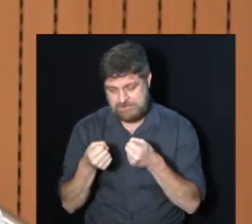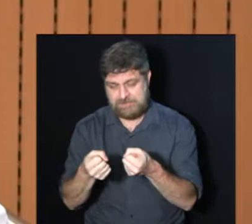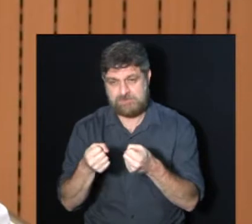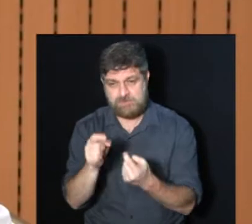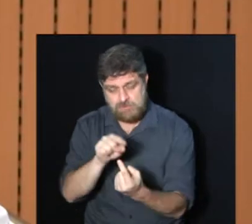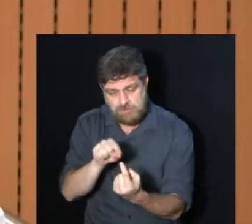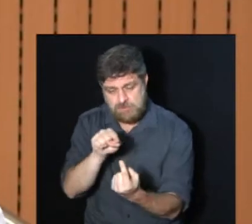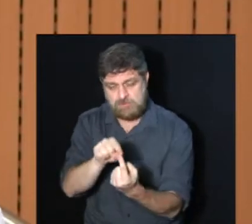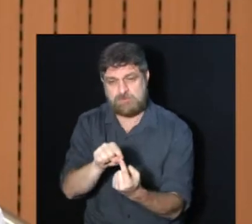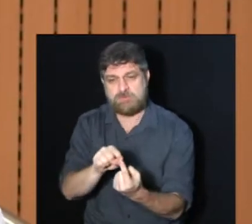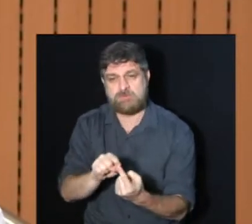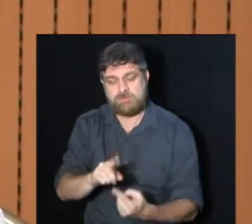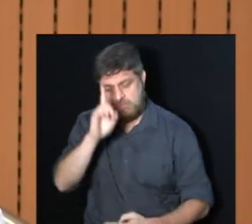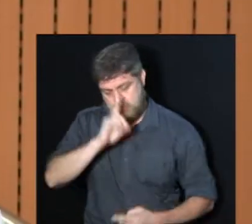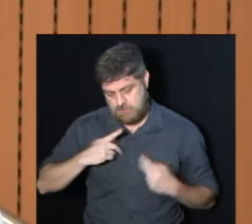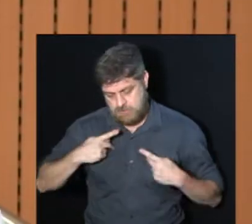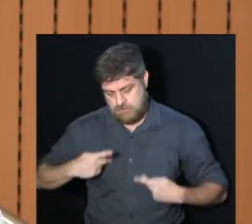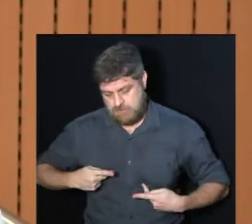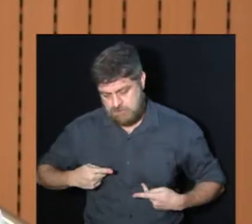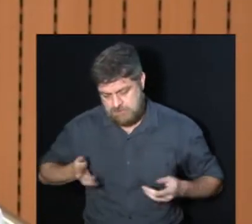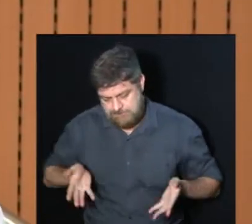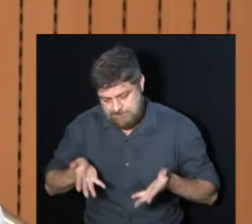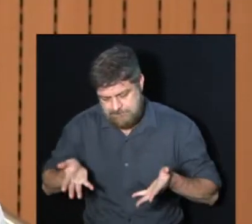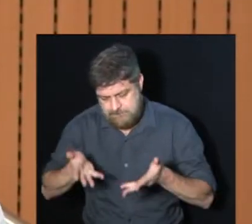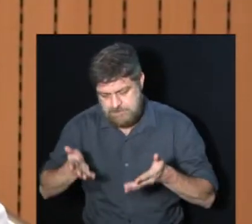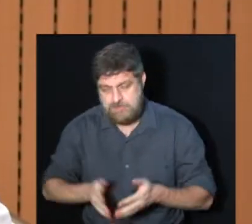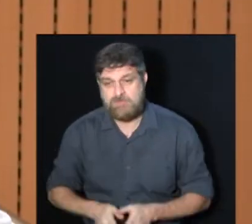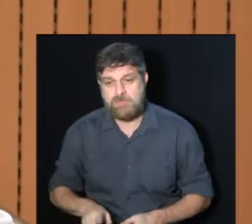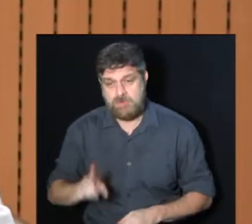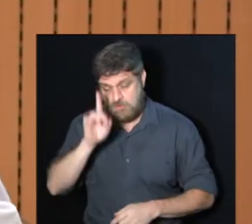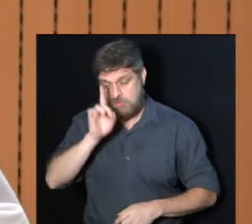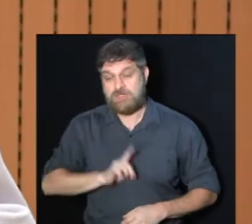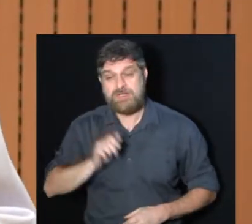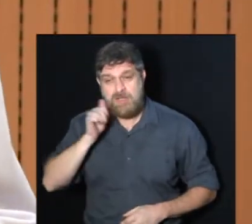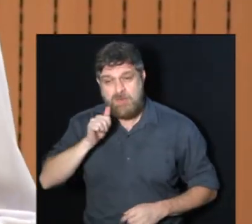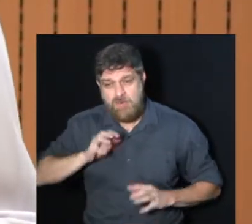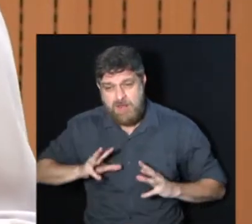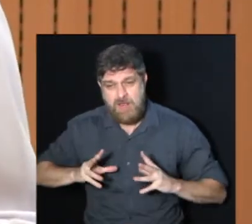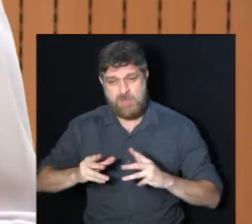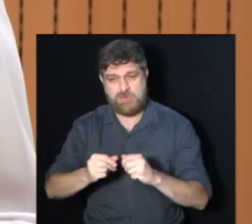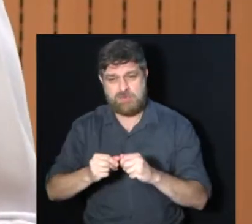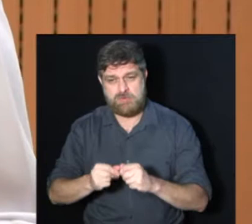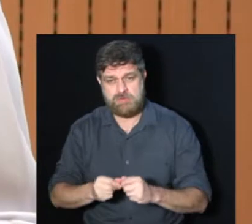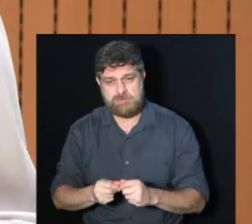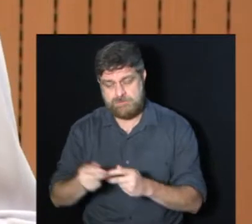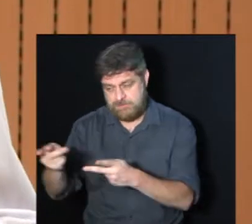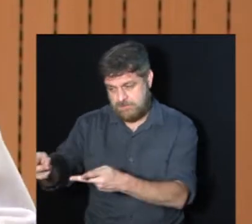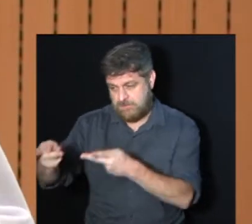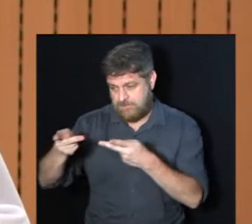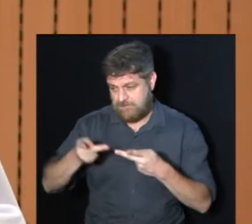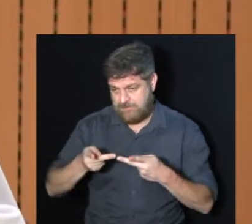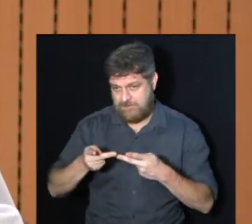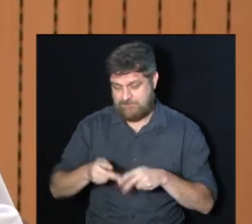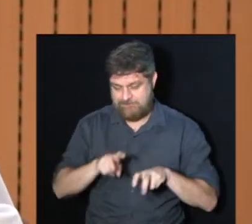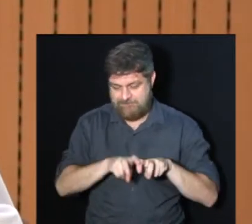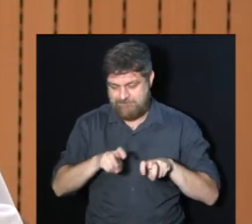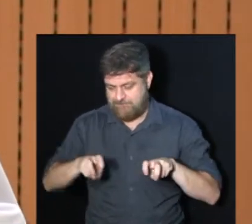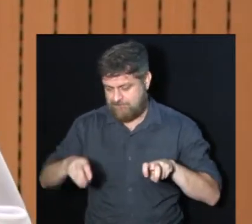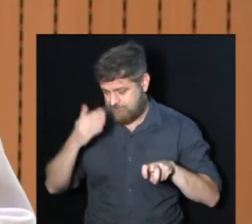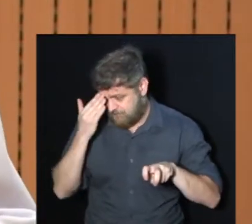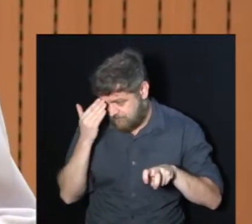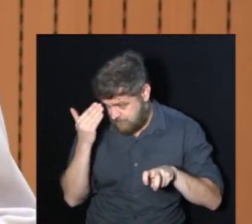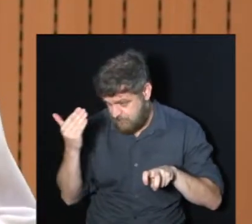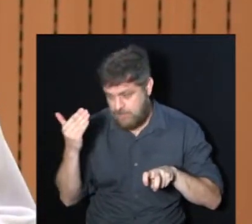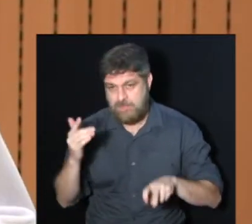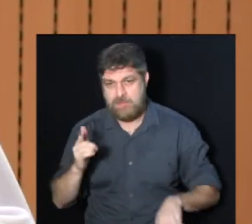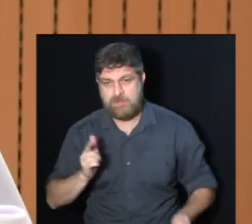defesa dos direitos humanos e das mulheres. Agradeço a todas que aceitaram o convite dessa noite. Agradeço a